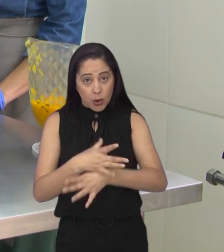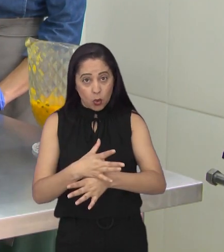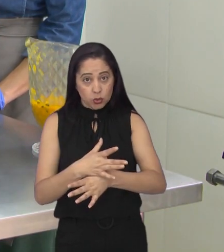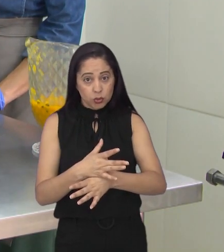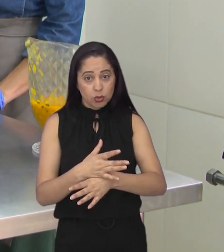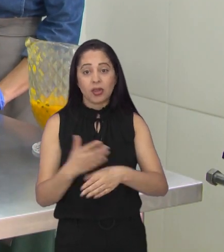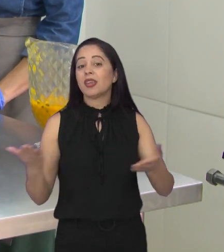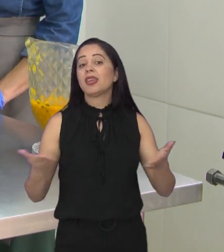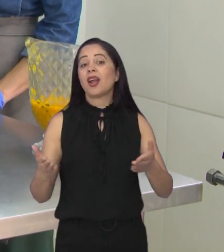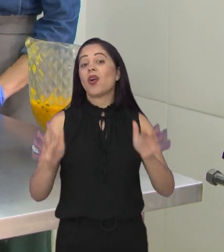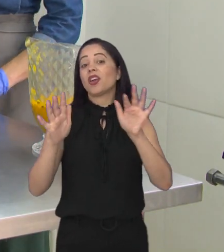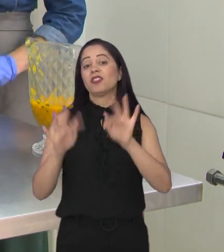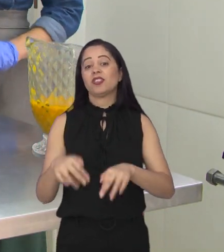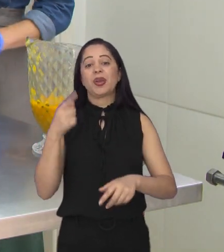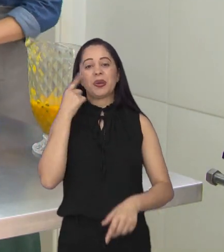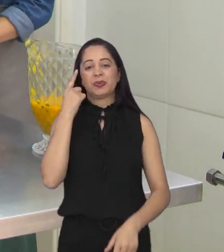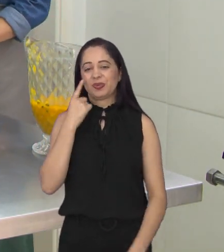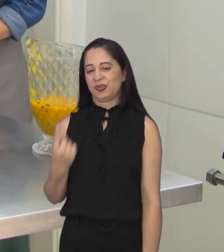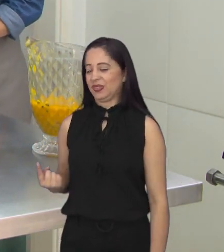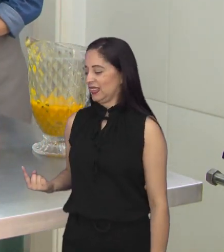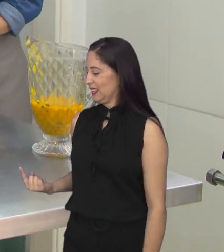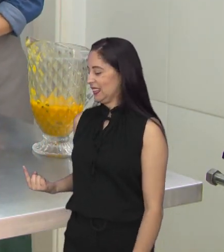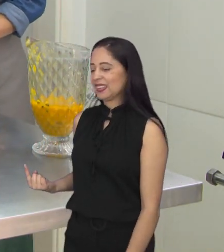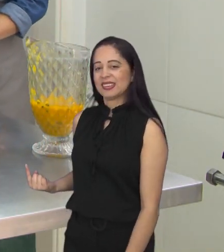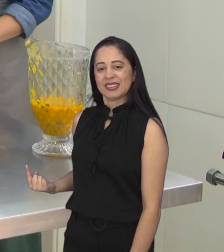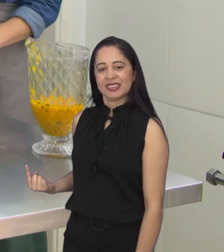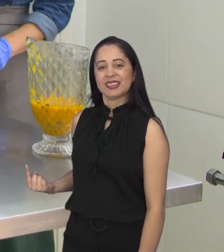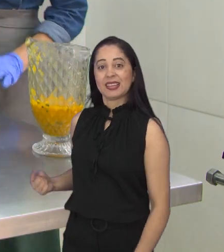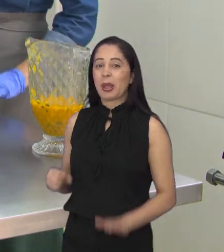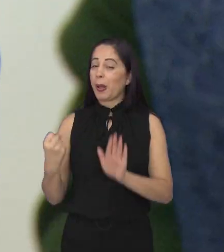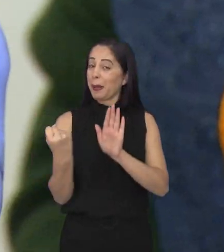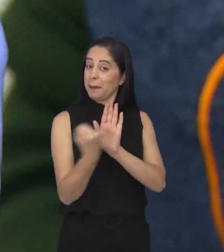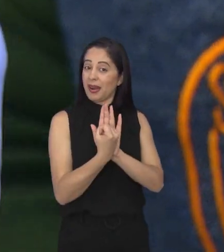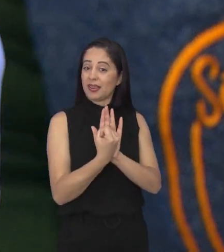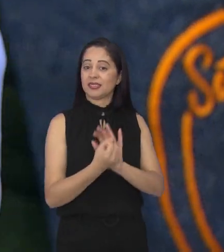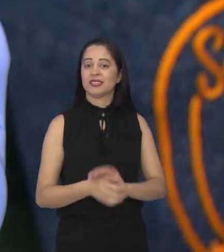processo todo, nós temos aqui aí nós temos a geleia finalizada e rotulada.